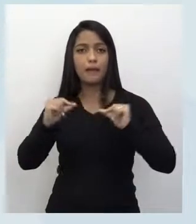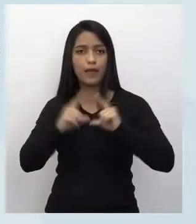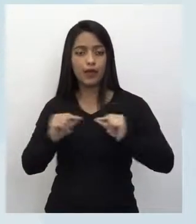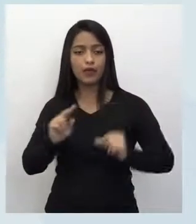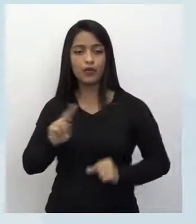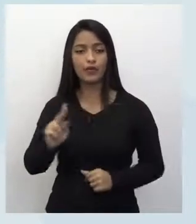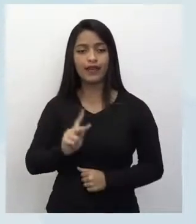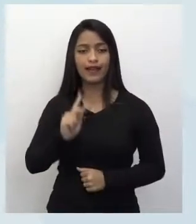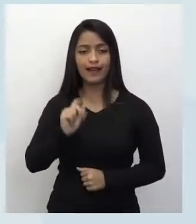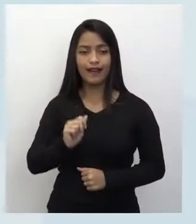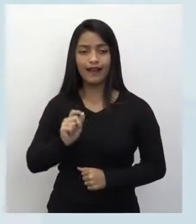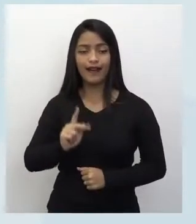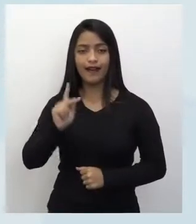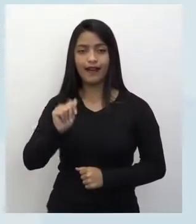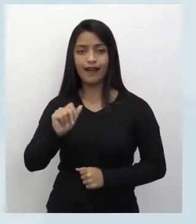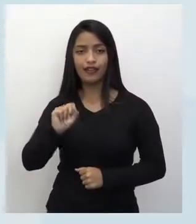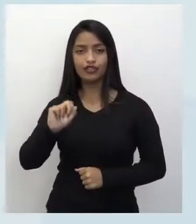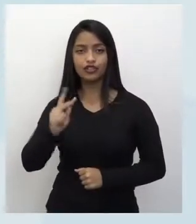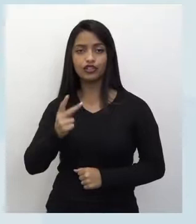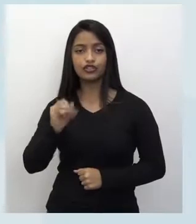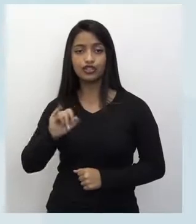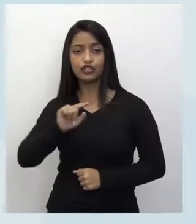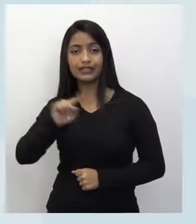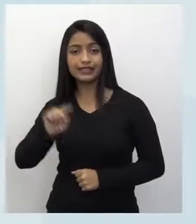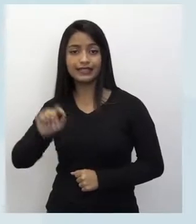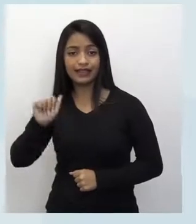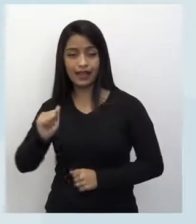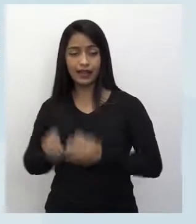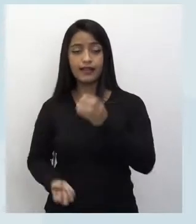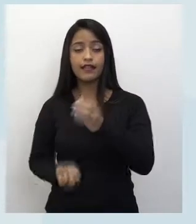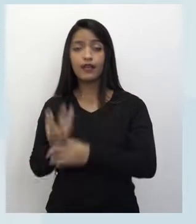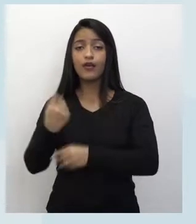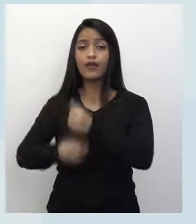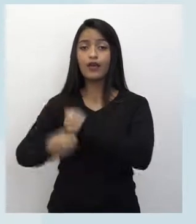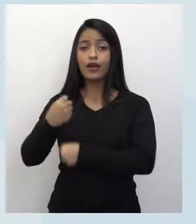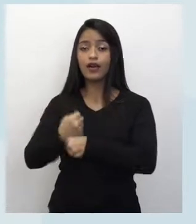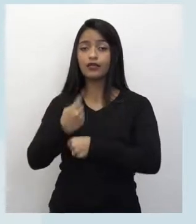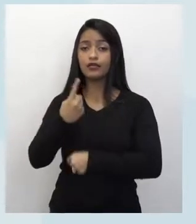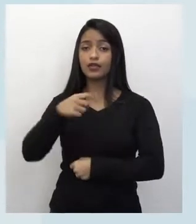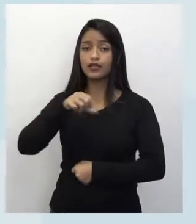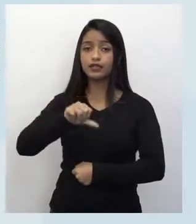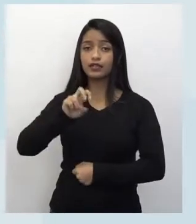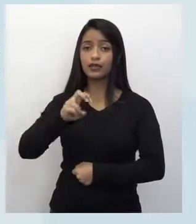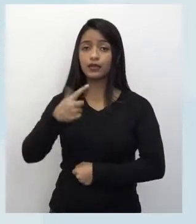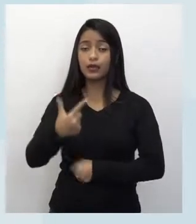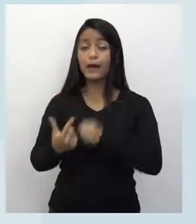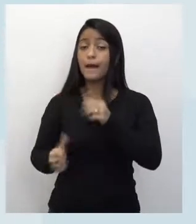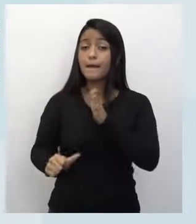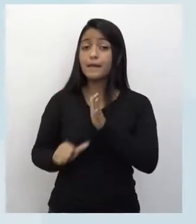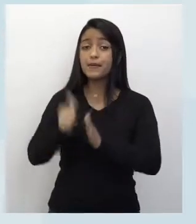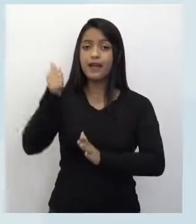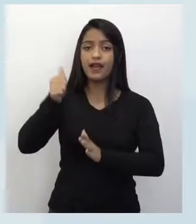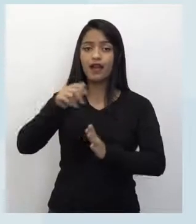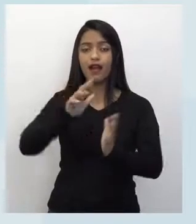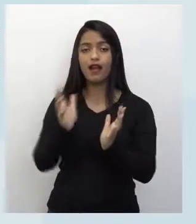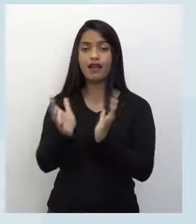em 1952, o Teatro Kakashiza é a primeira companhia de teatro de sombras moderna do